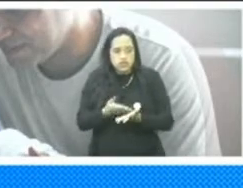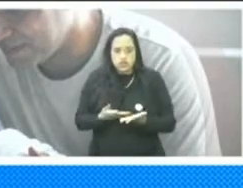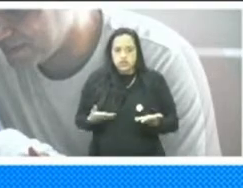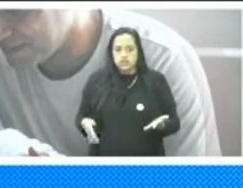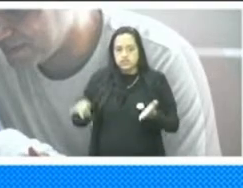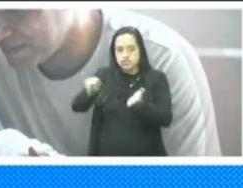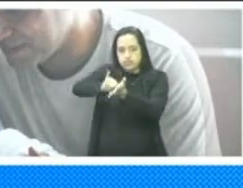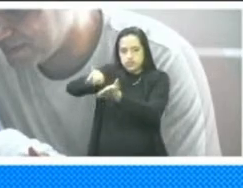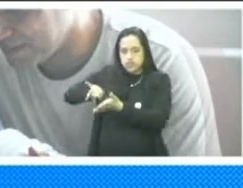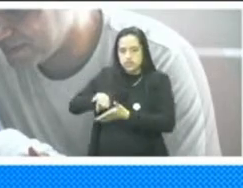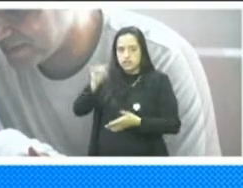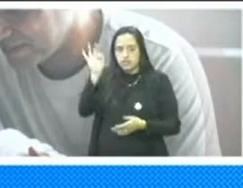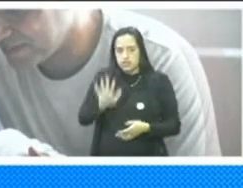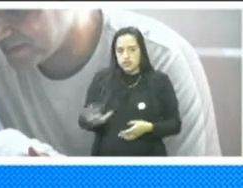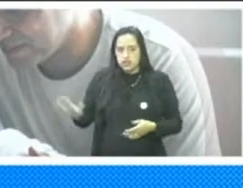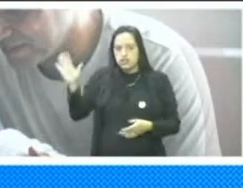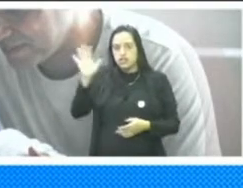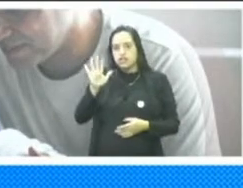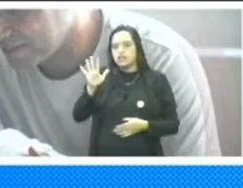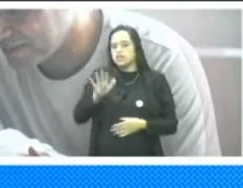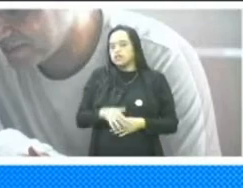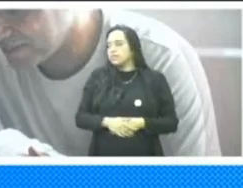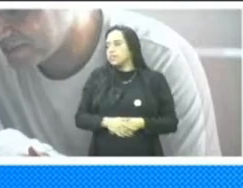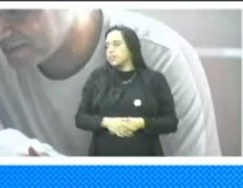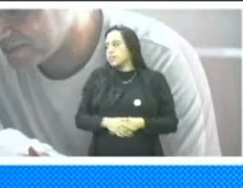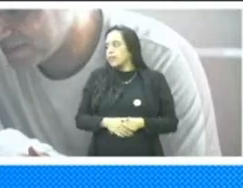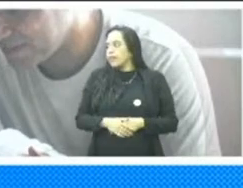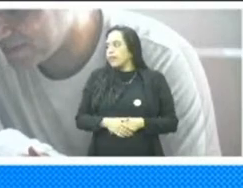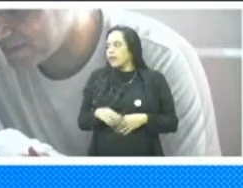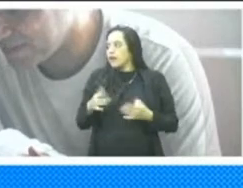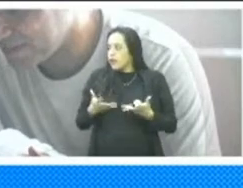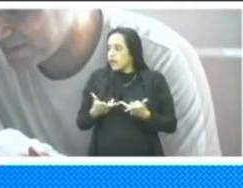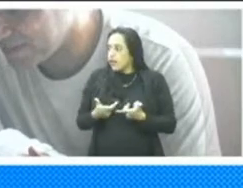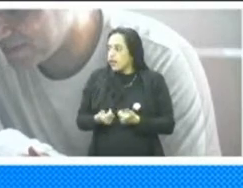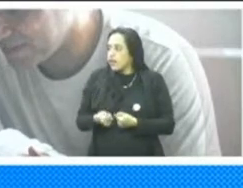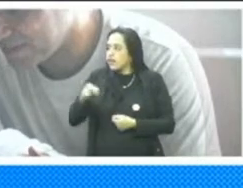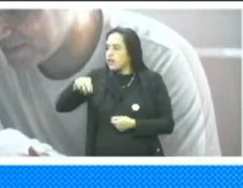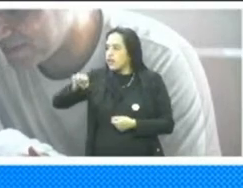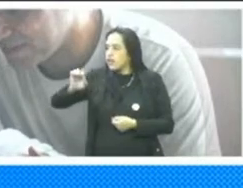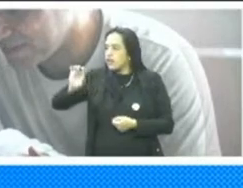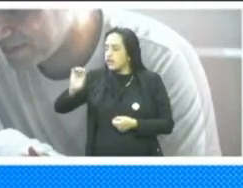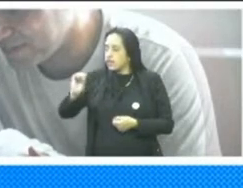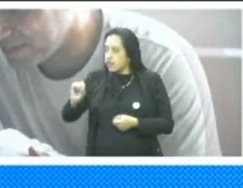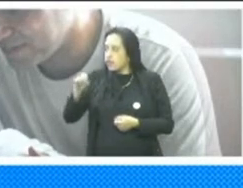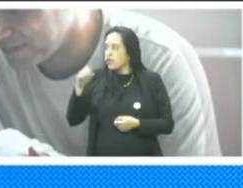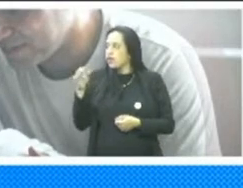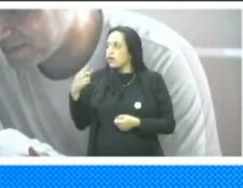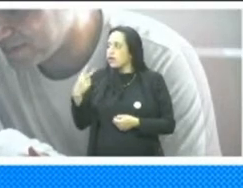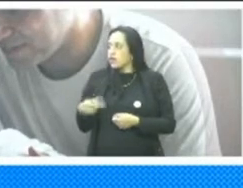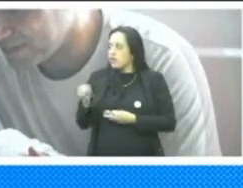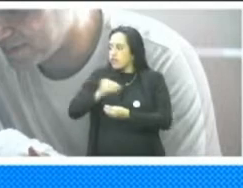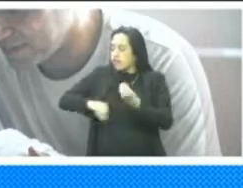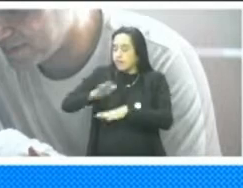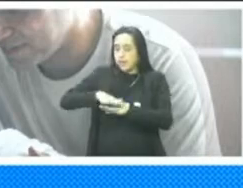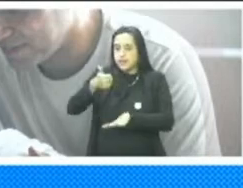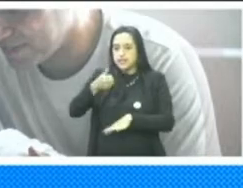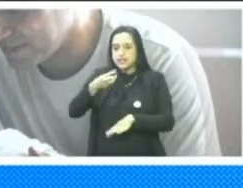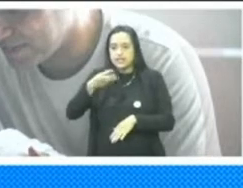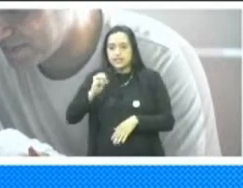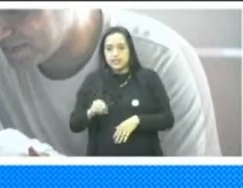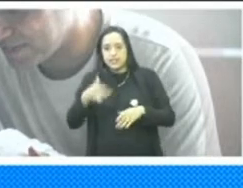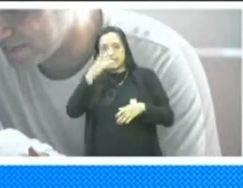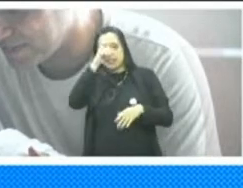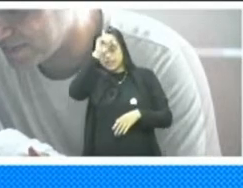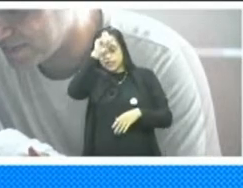as unidades da federação, né? O Qualinel 2 envolveu mais de 130 maternidades, mais